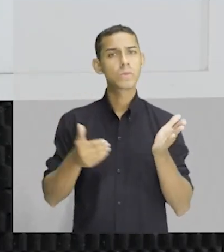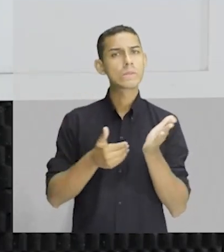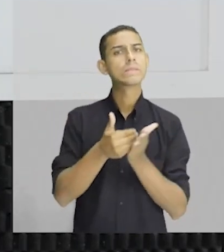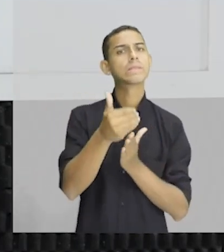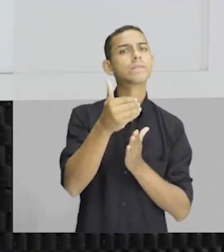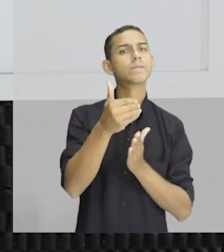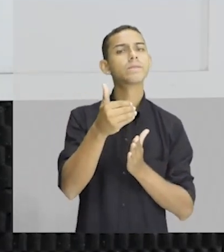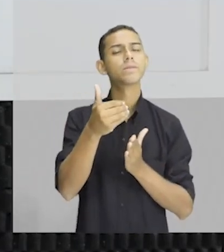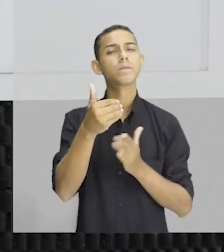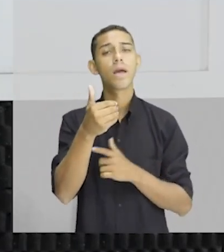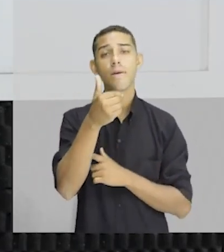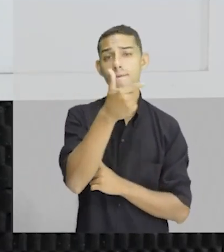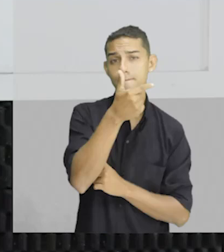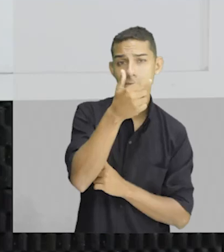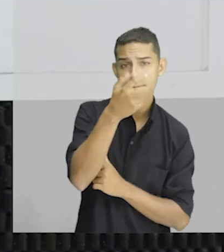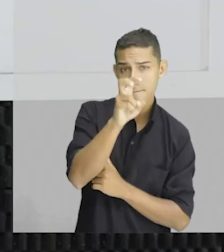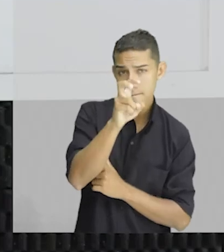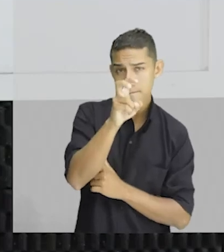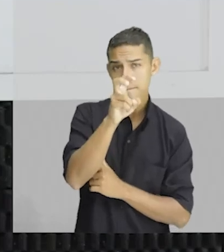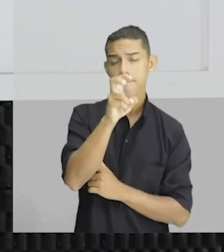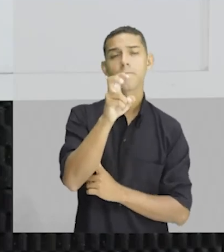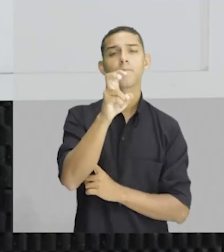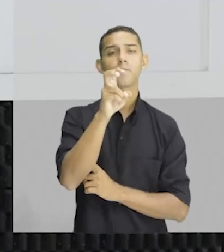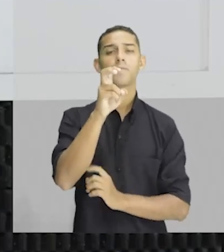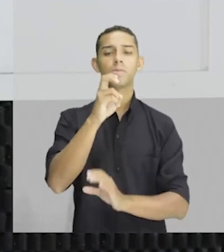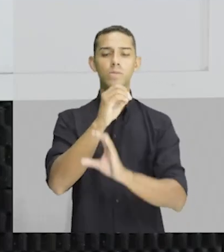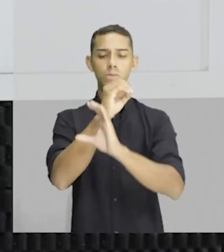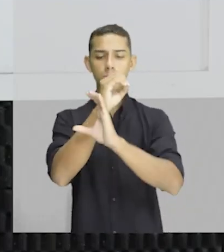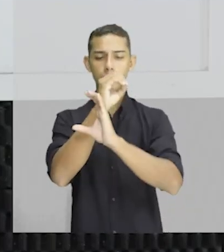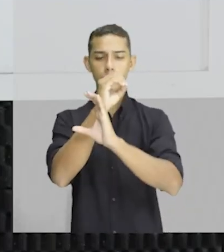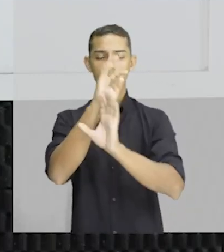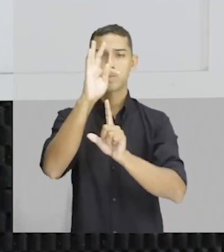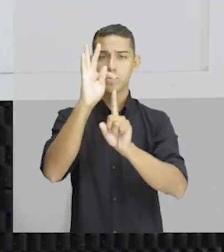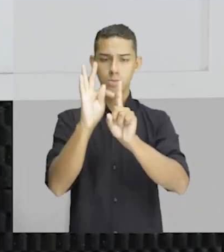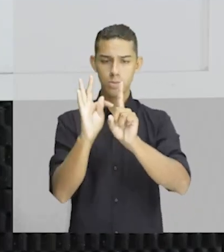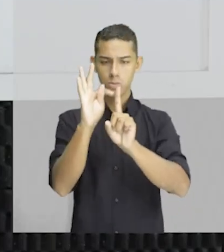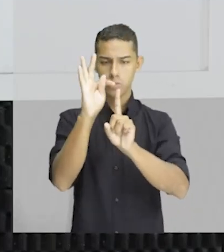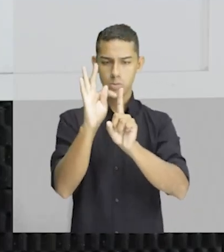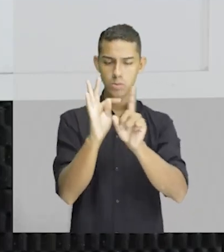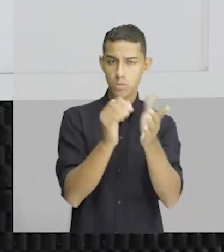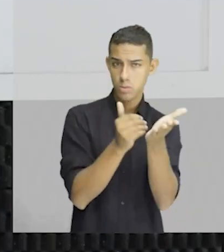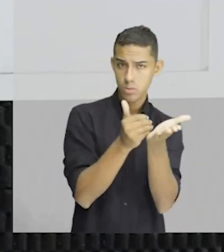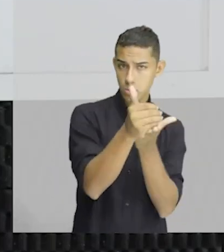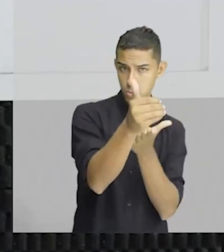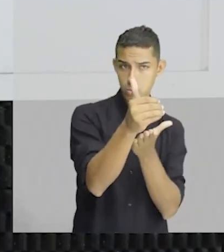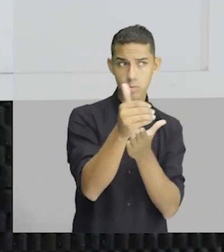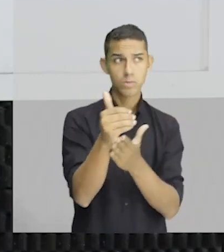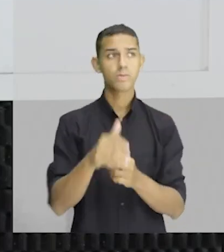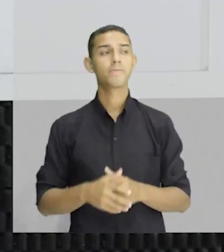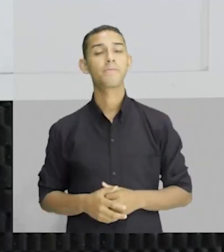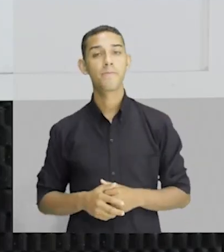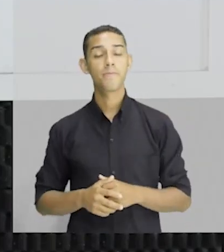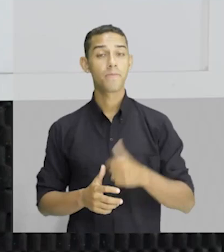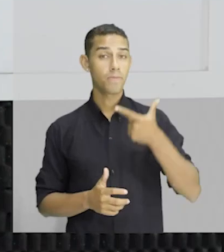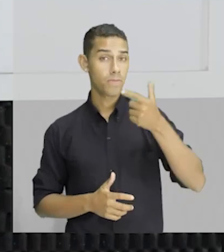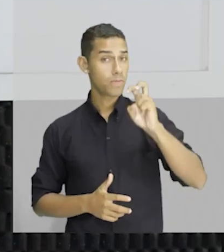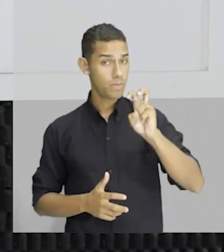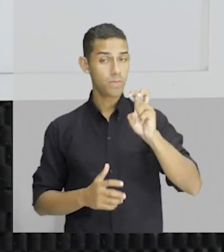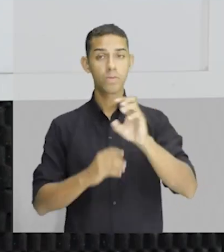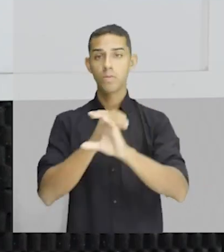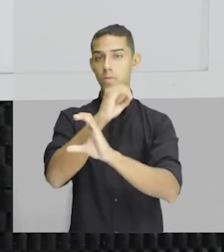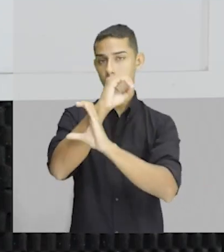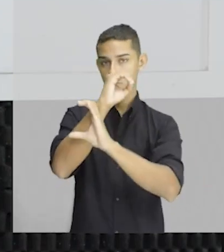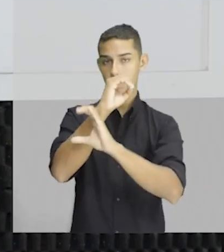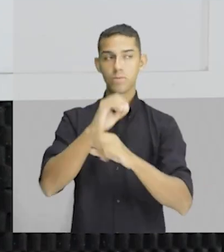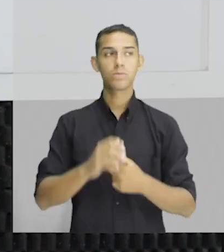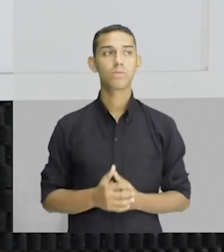Eu adiantei e anotei aqui todas as informações para vocês, ó. Temperatura inicial das duas, 25 graus